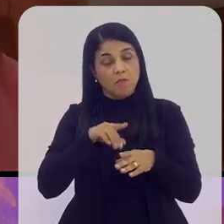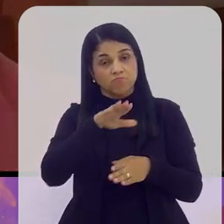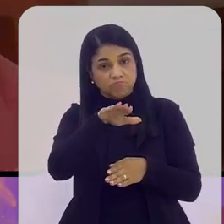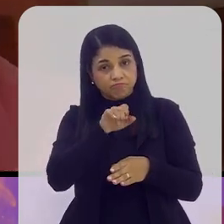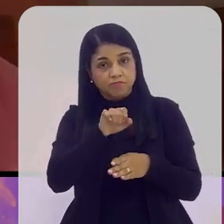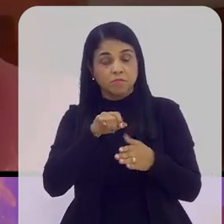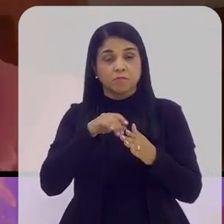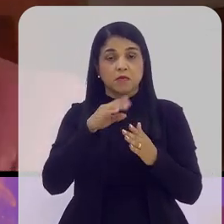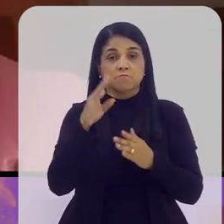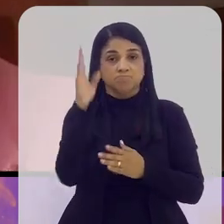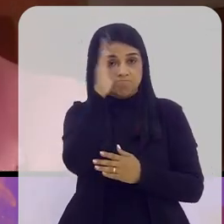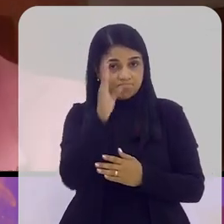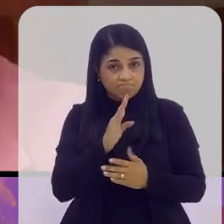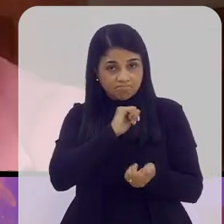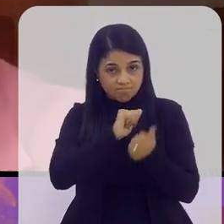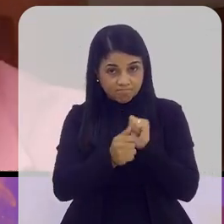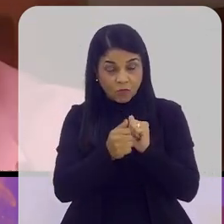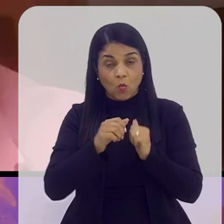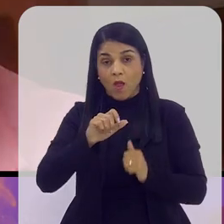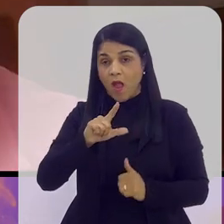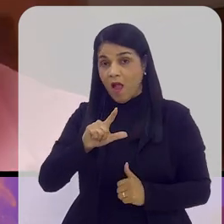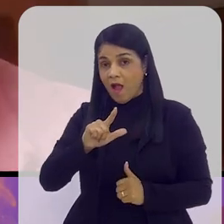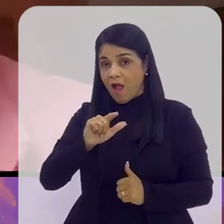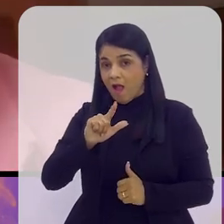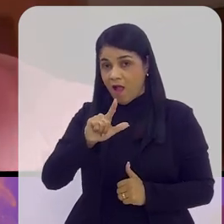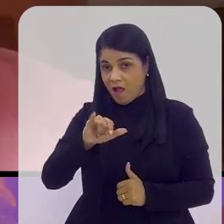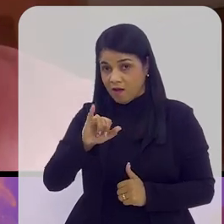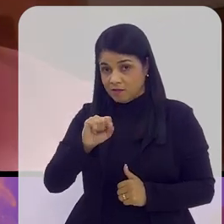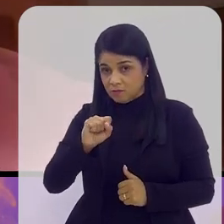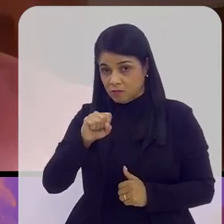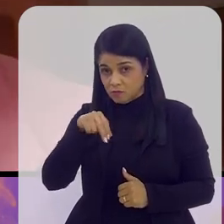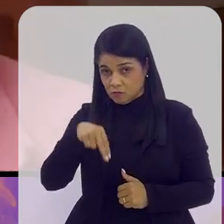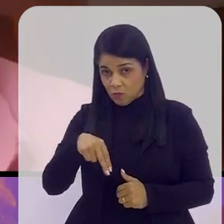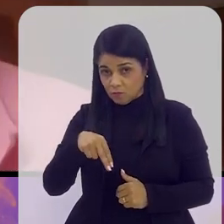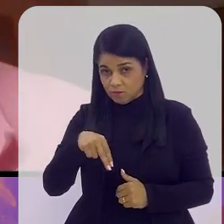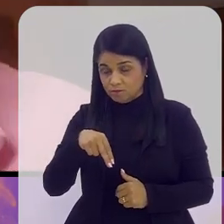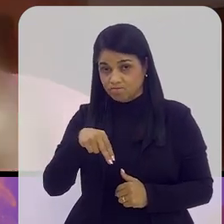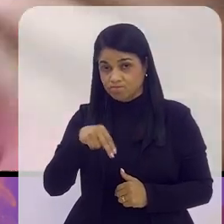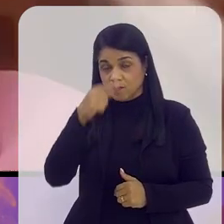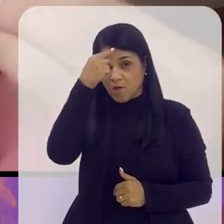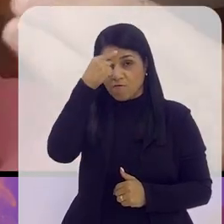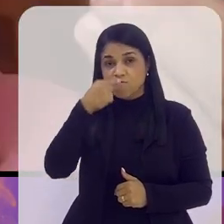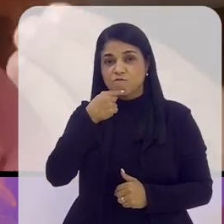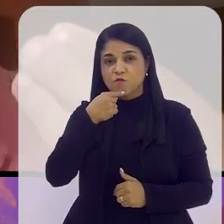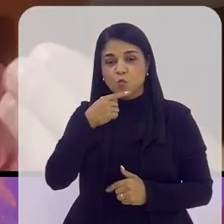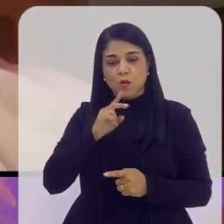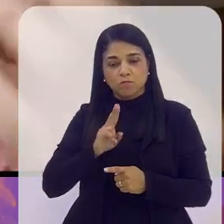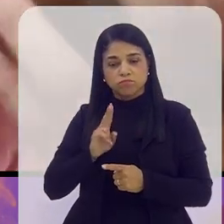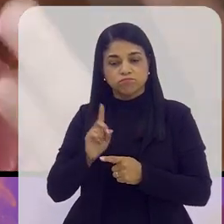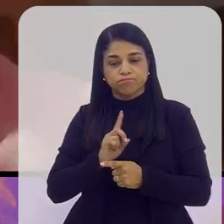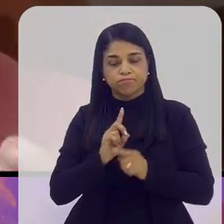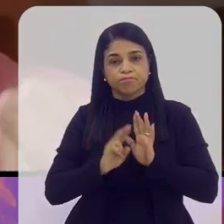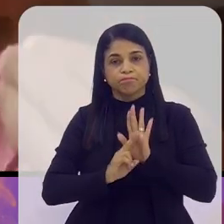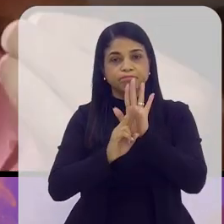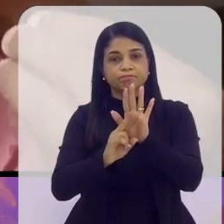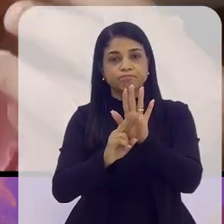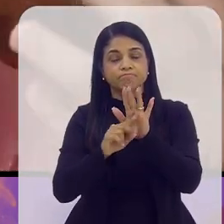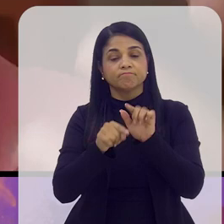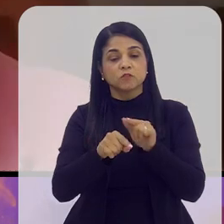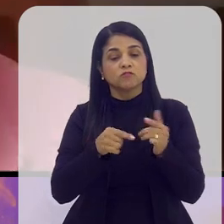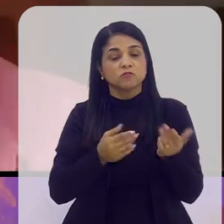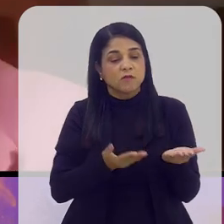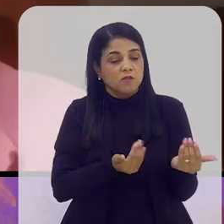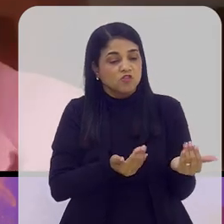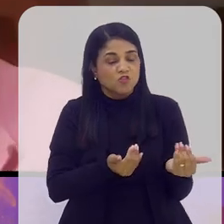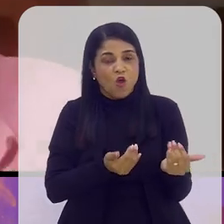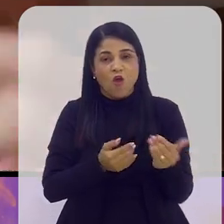convocado na seleção brasileira. E o Alisson está lá muito mais por uma questão de uma figura de ascendência sobre os jogadores